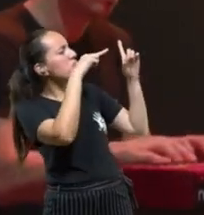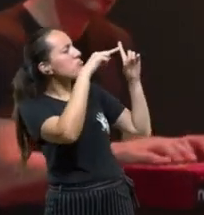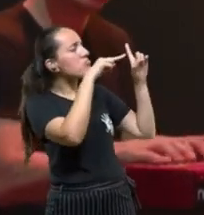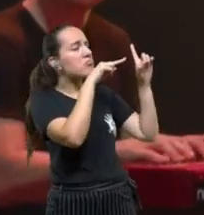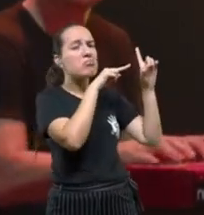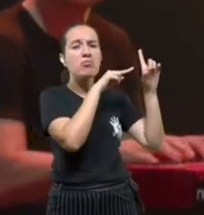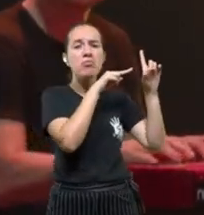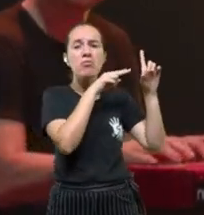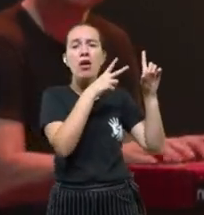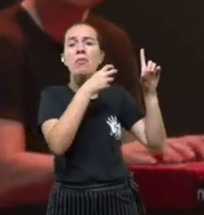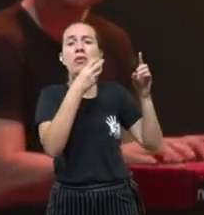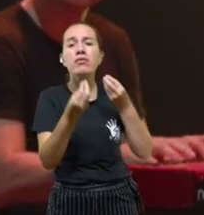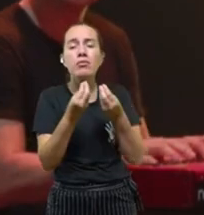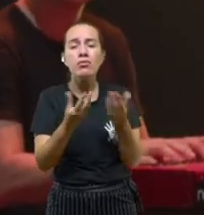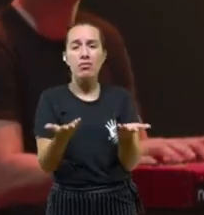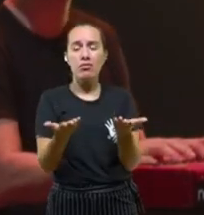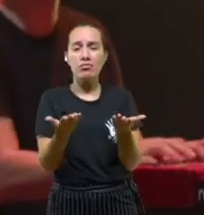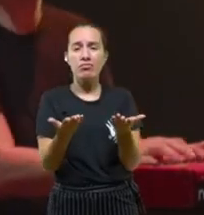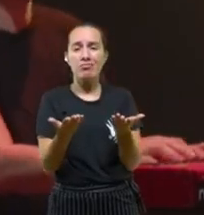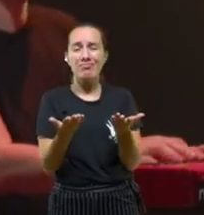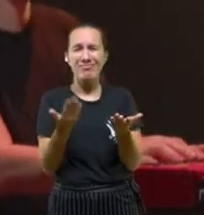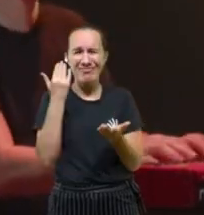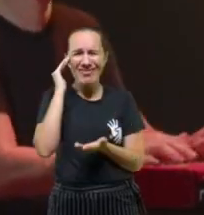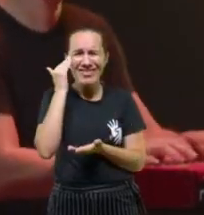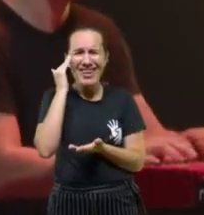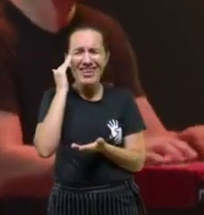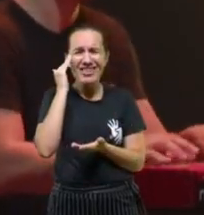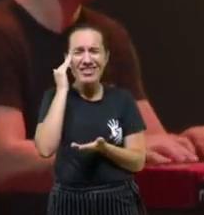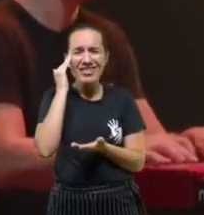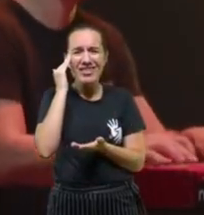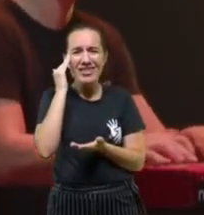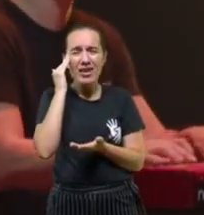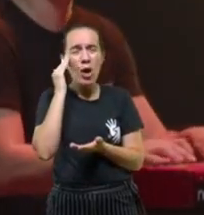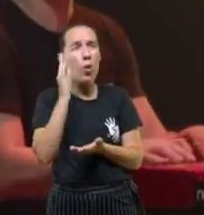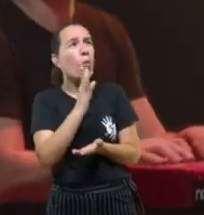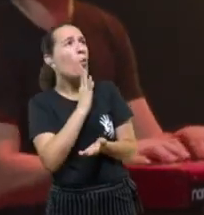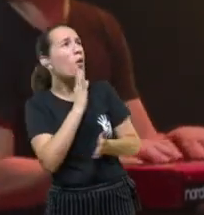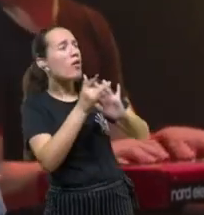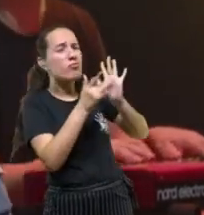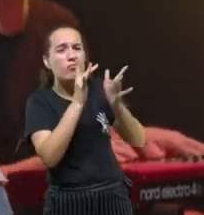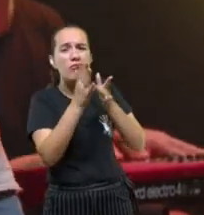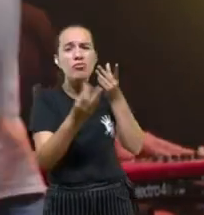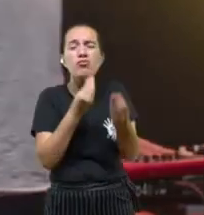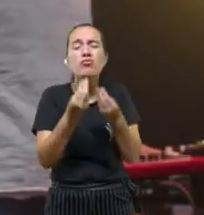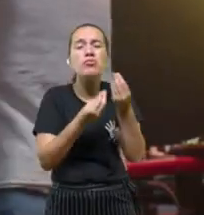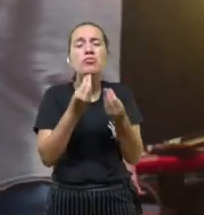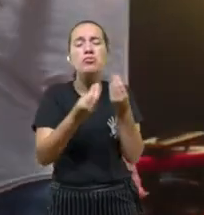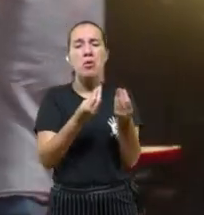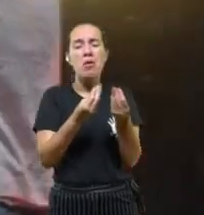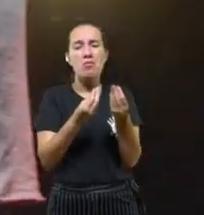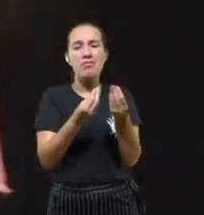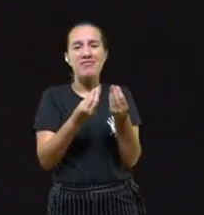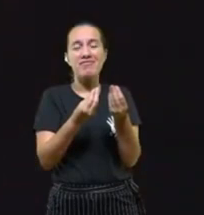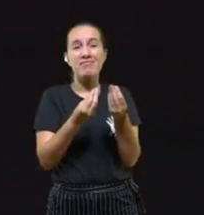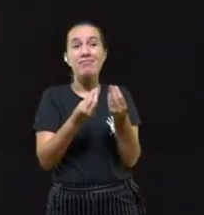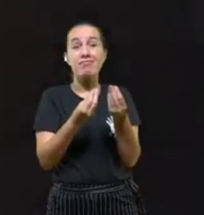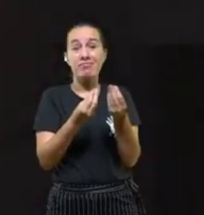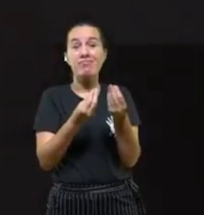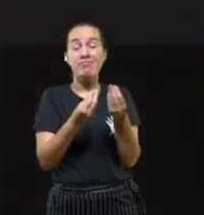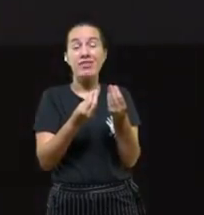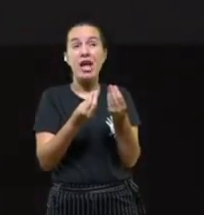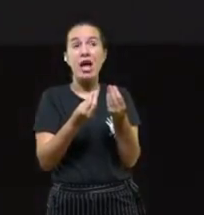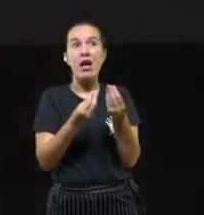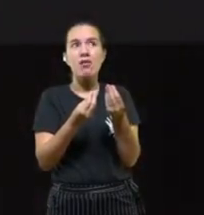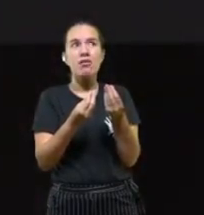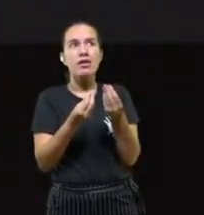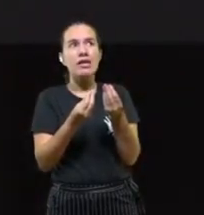determina o tipo de oração e o jeito que nós vivemos nesses momentos